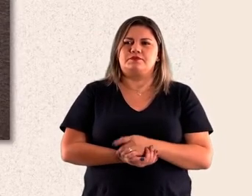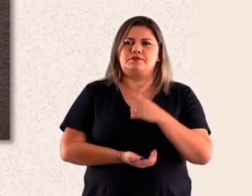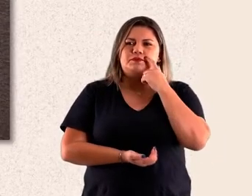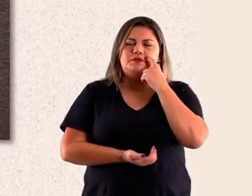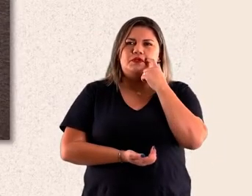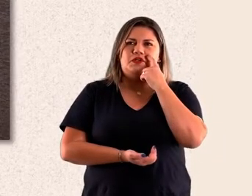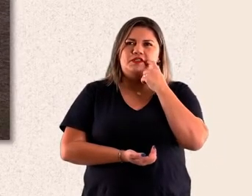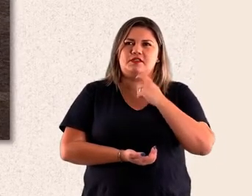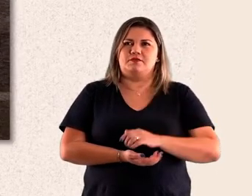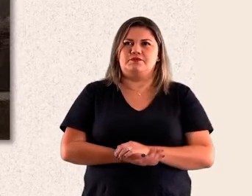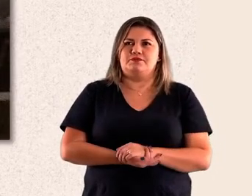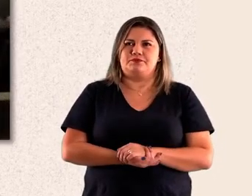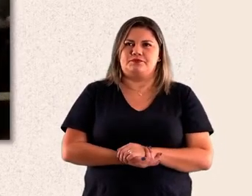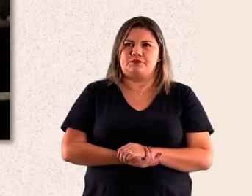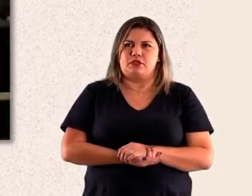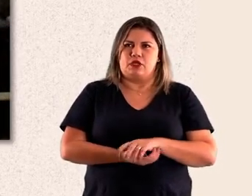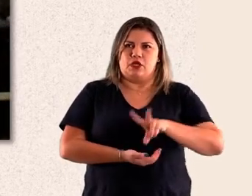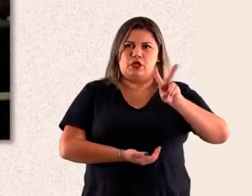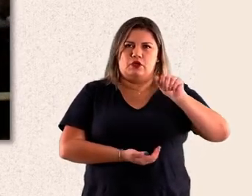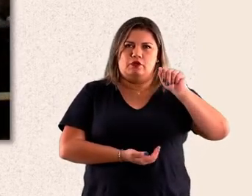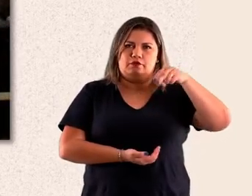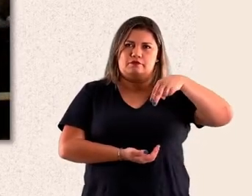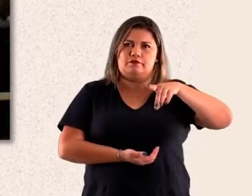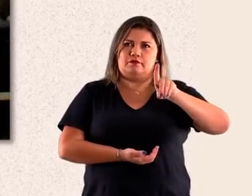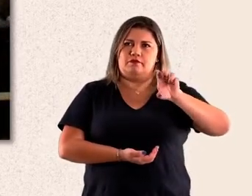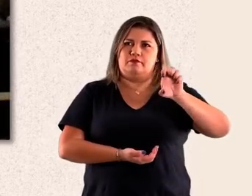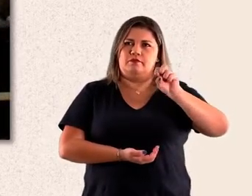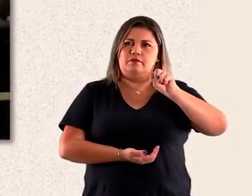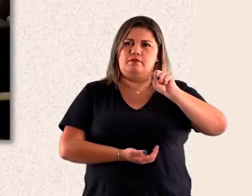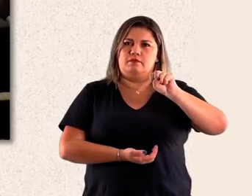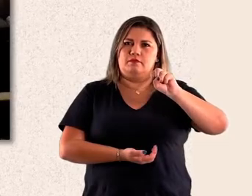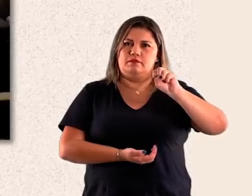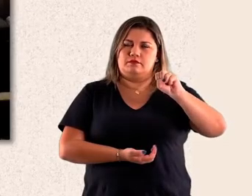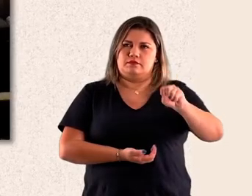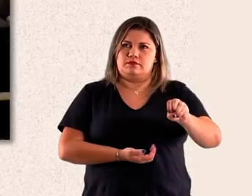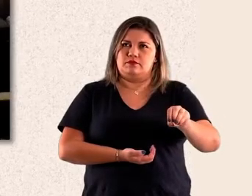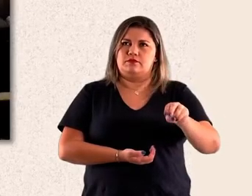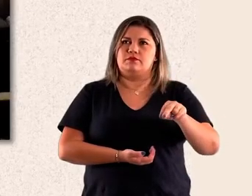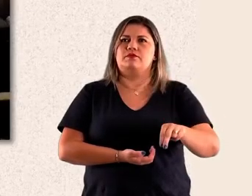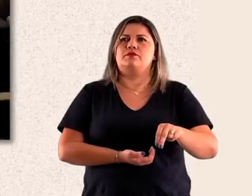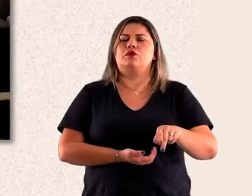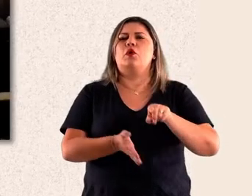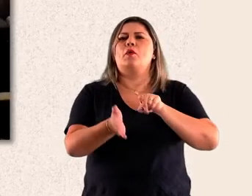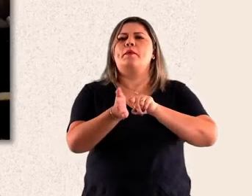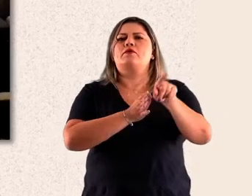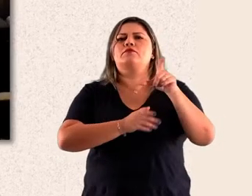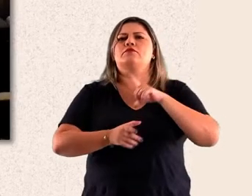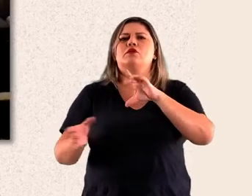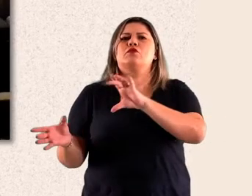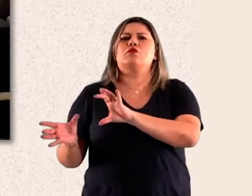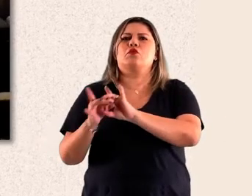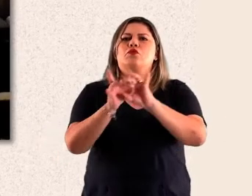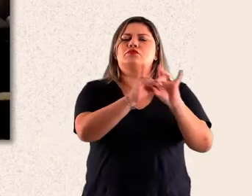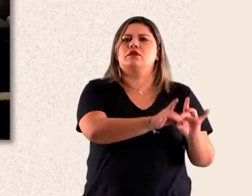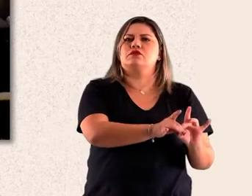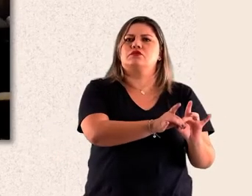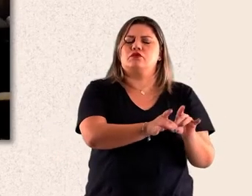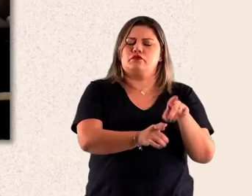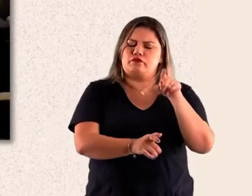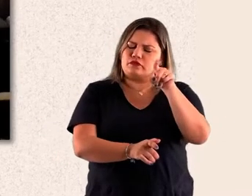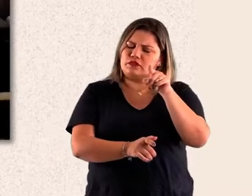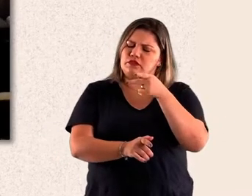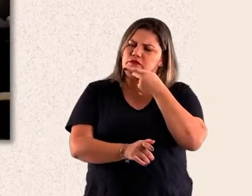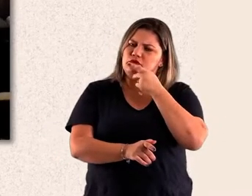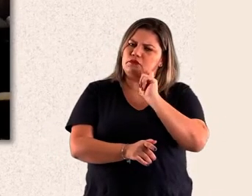oi oi Vanderson só aqui do Conselho é a pergunta tem um contexto você trouxe que